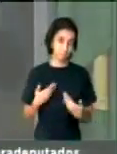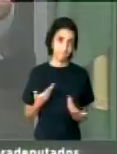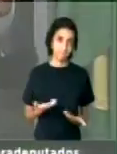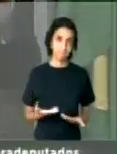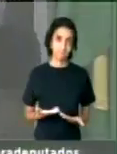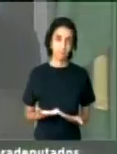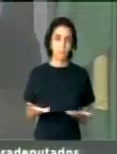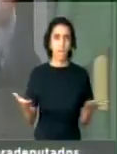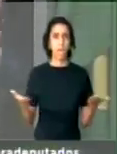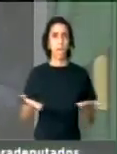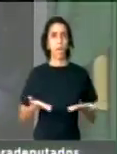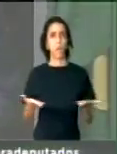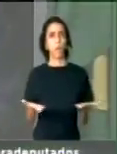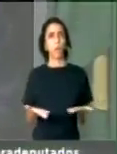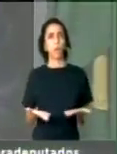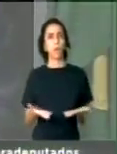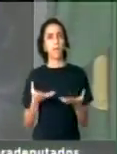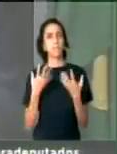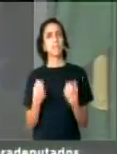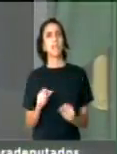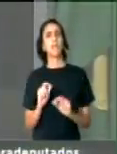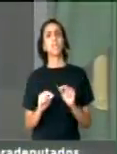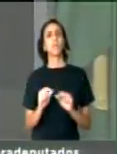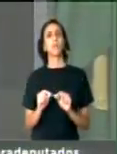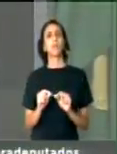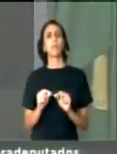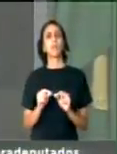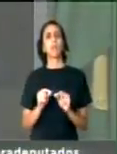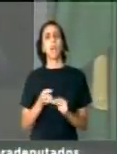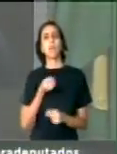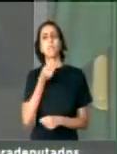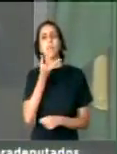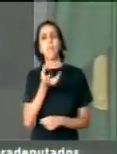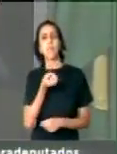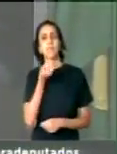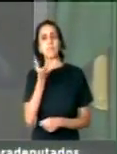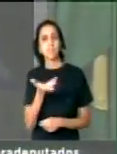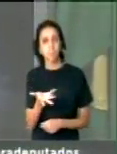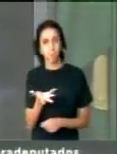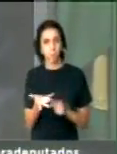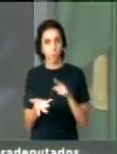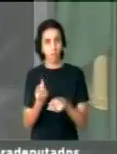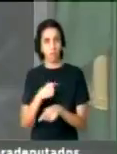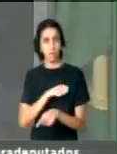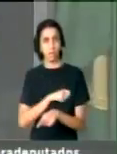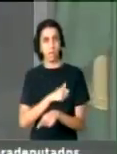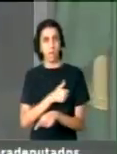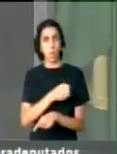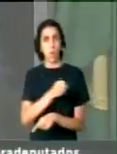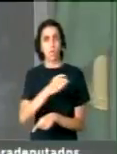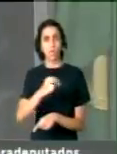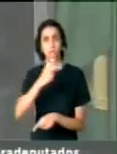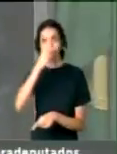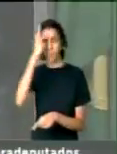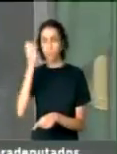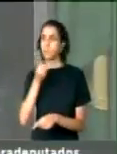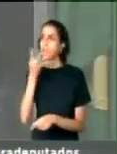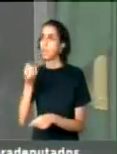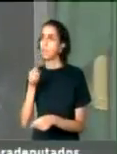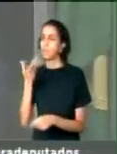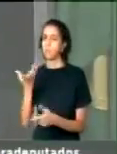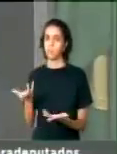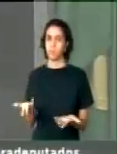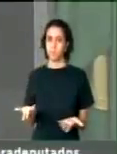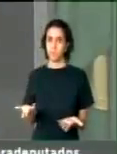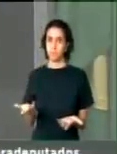a aceitação da delação premiada de 80 executivos de uma empreiteira. Imagine o que virá.